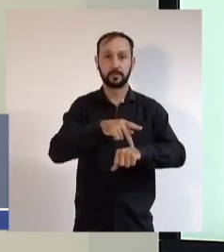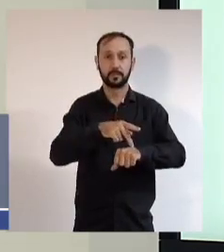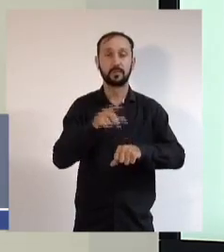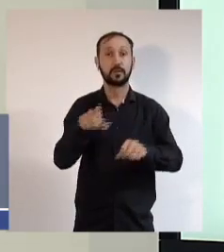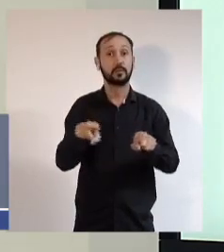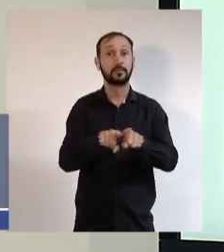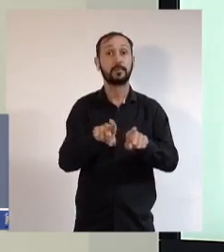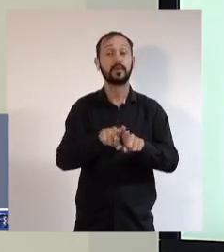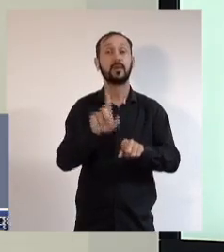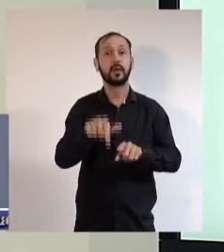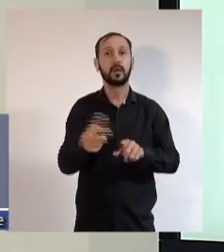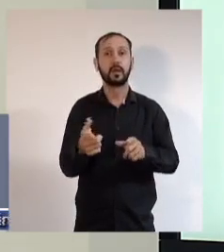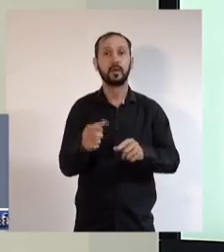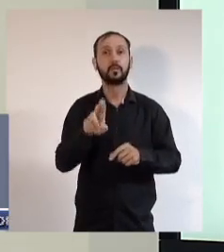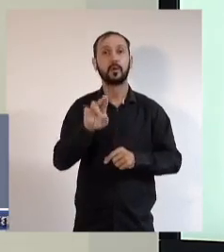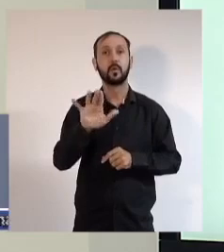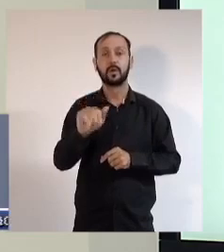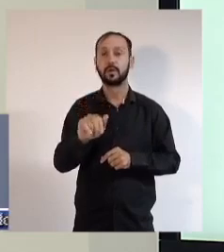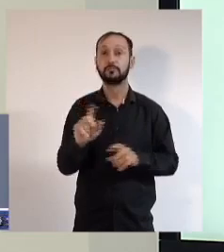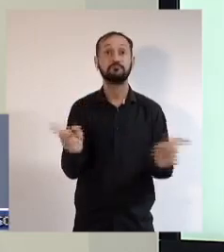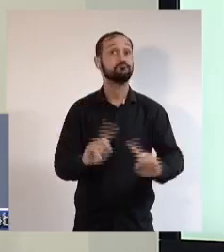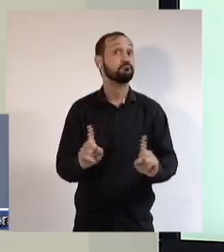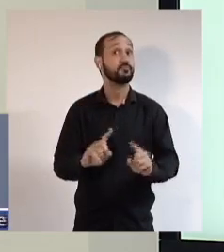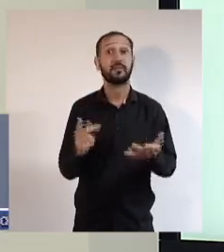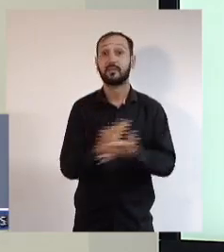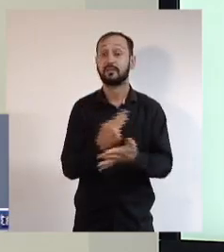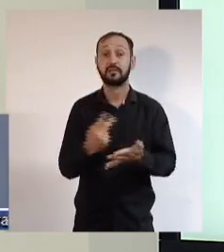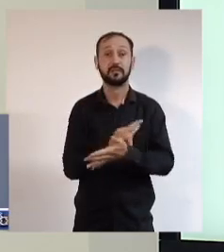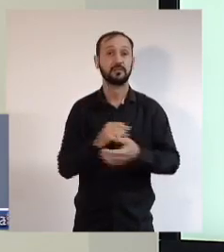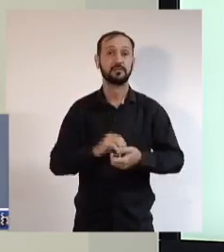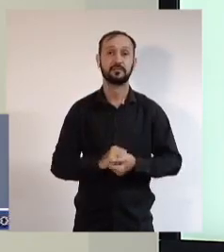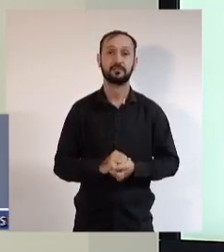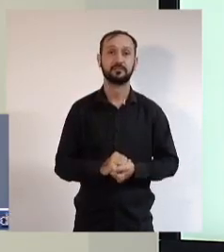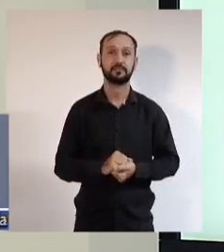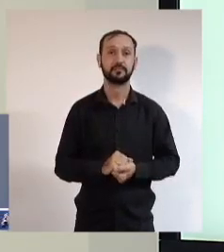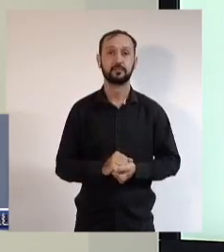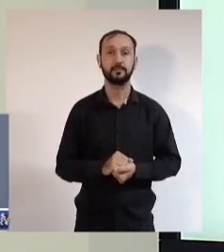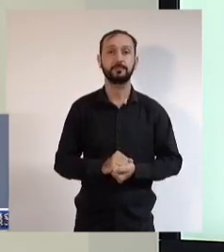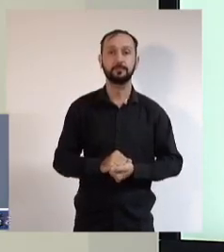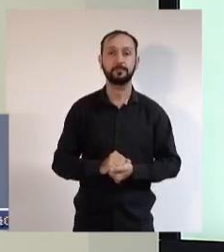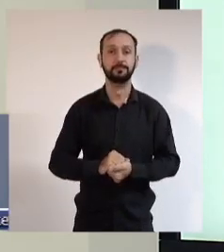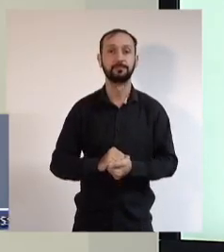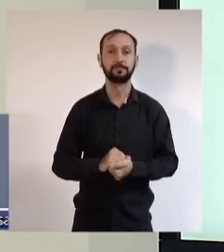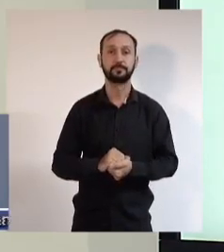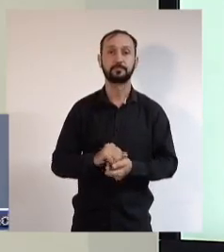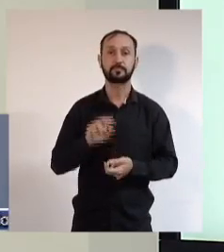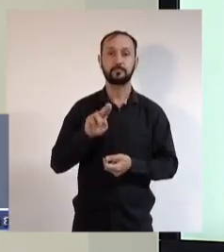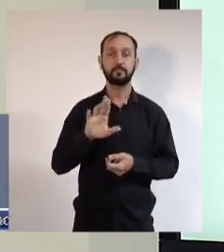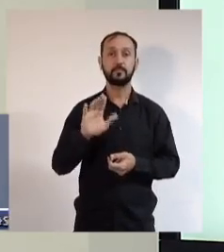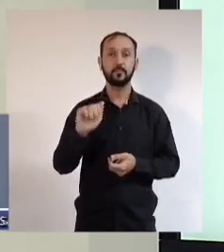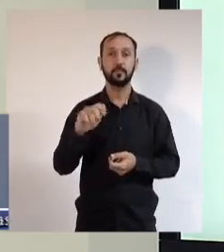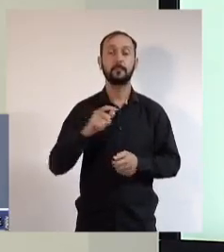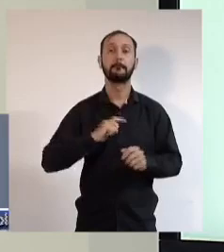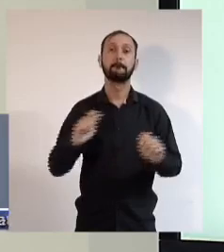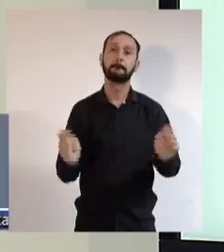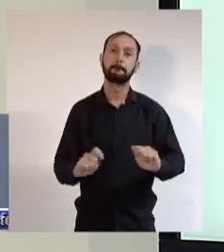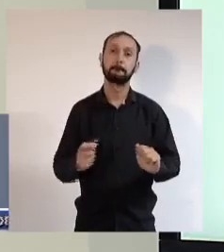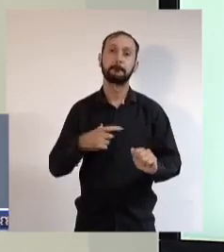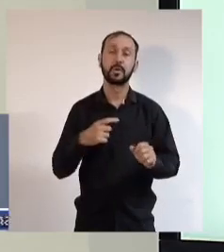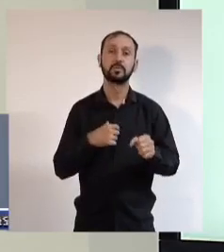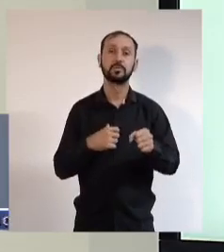de conservação não é não é nos no que diz que é isso que unidades de conservação pode ser